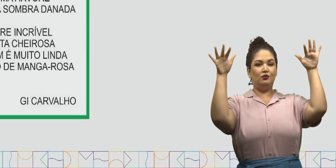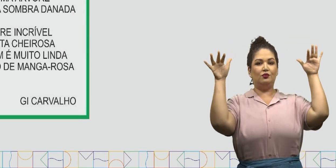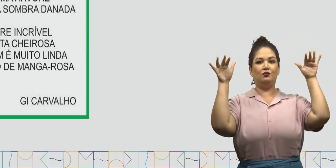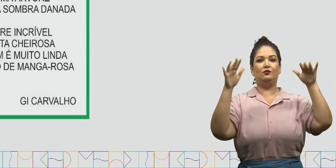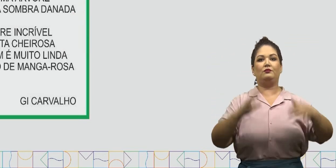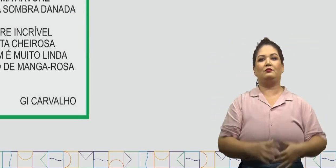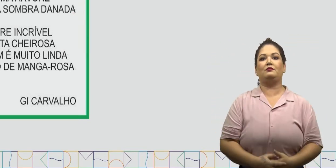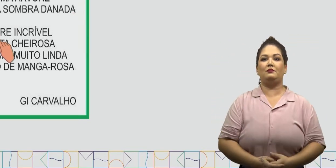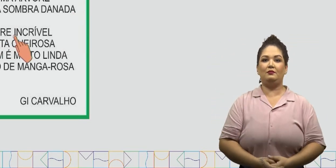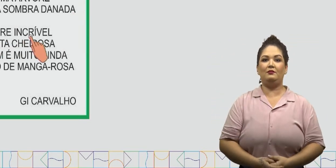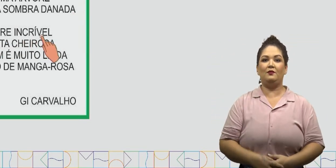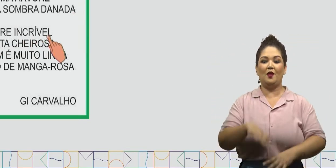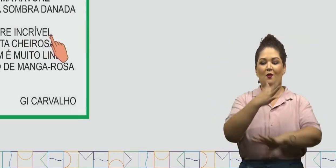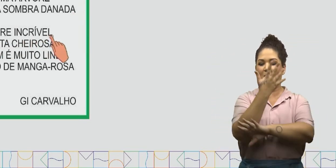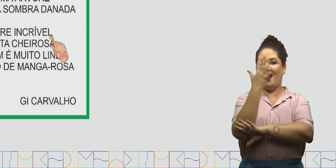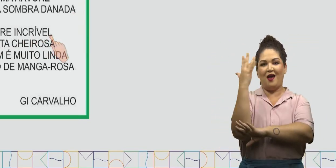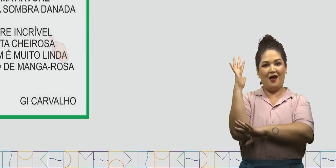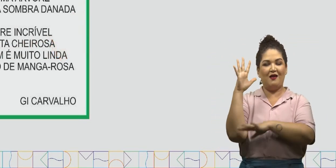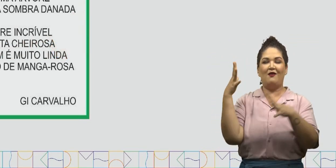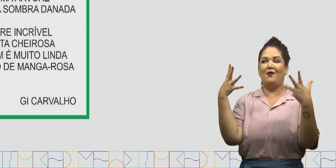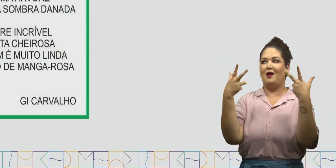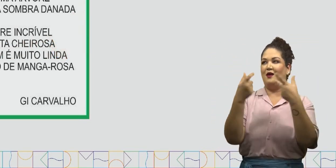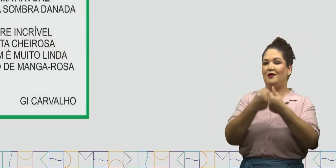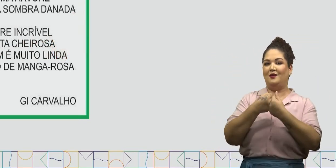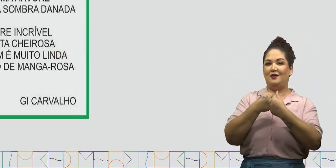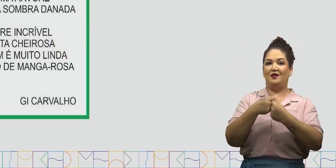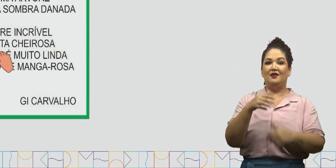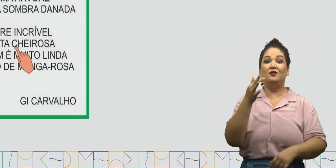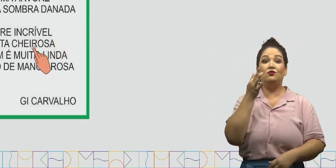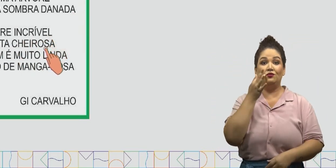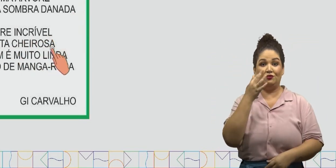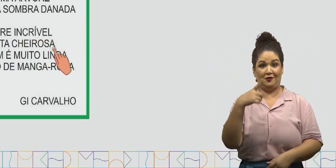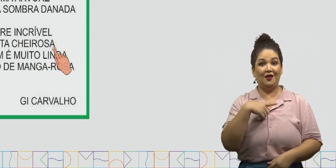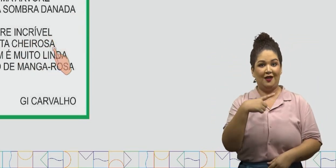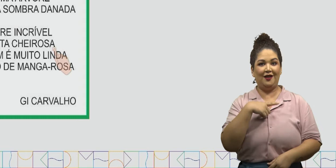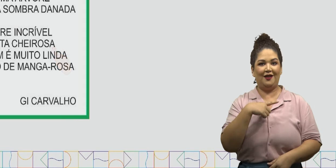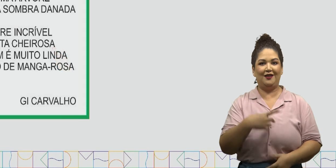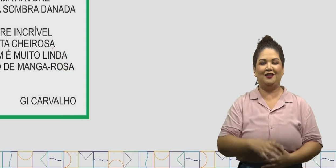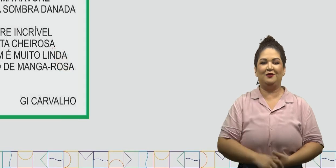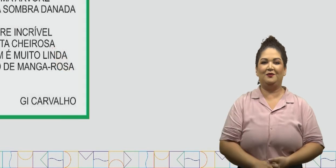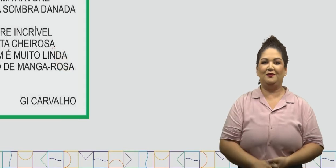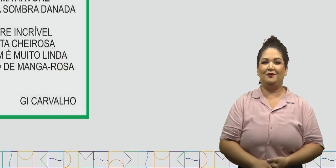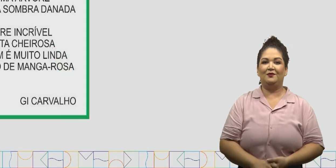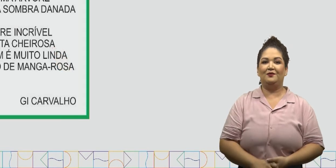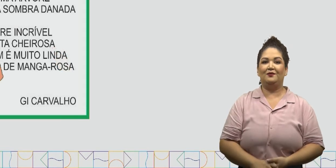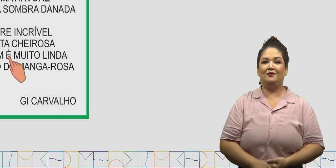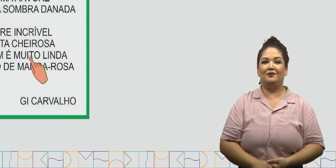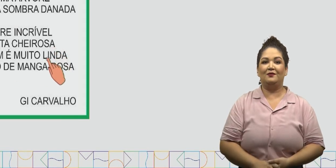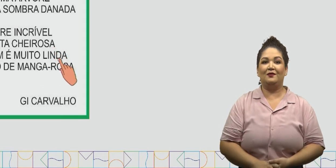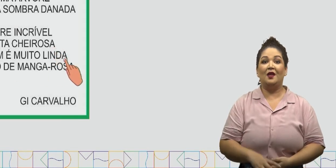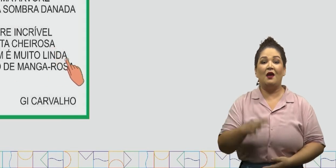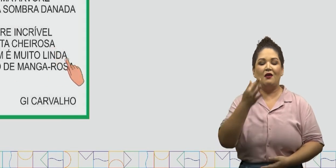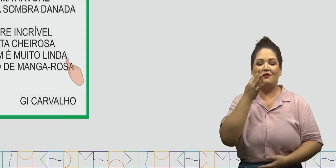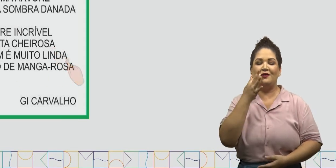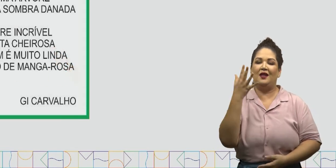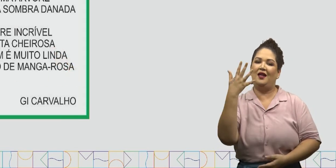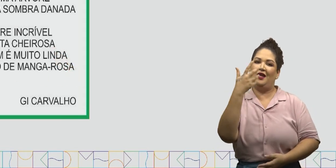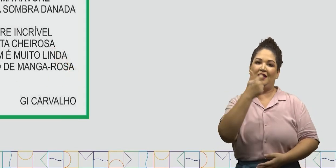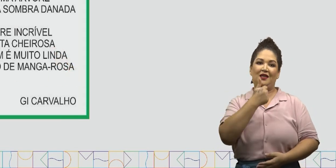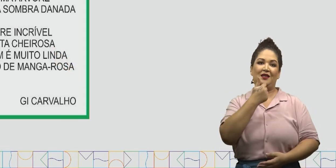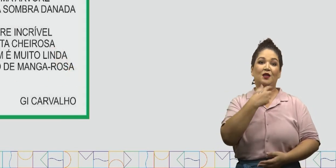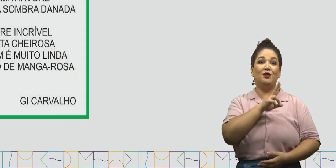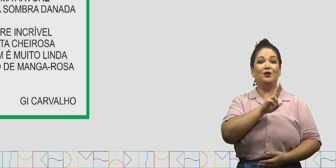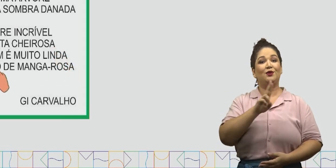danada. É uma árvore incrível. Dá uma fruta cheirosa, que também é muito